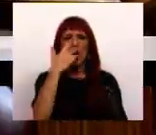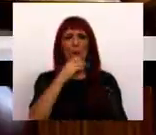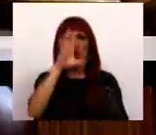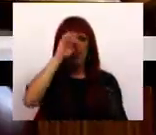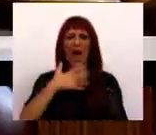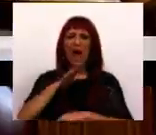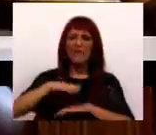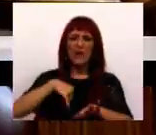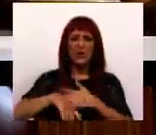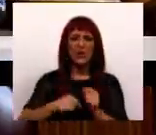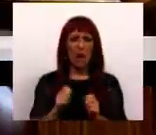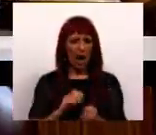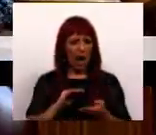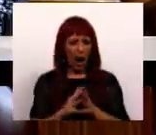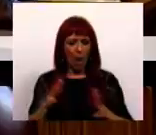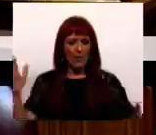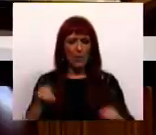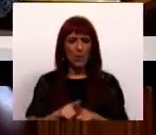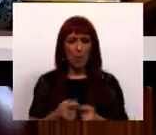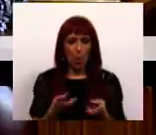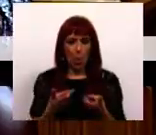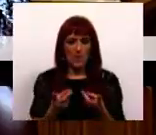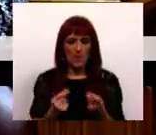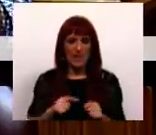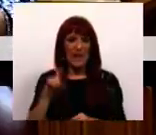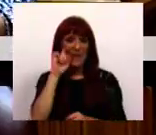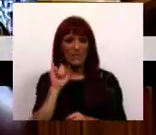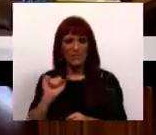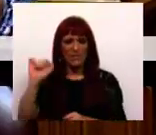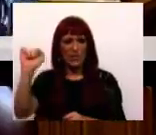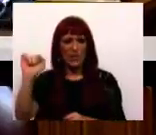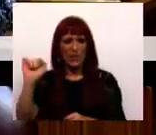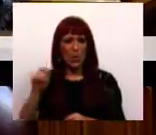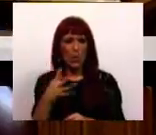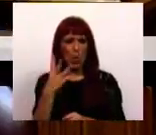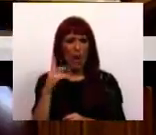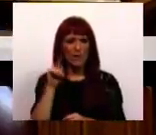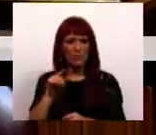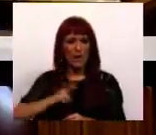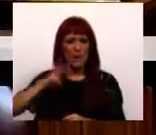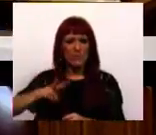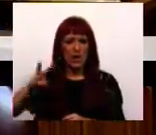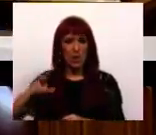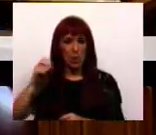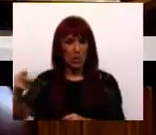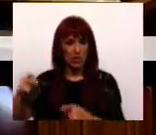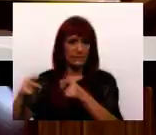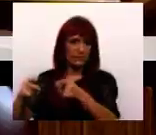se propõe tomar: aumentar o orçamento para a defesa em 4.000 milhões de